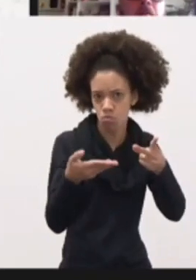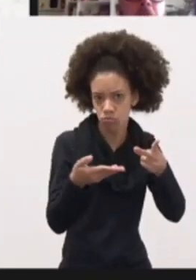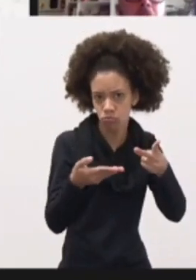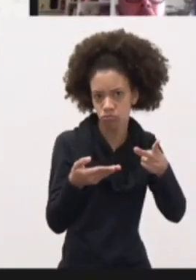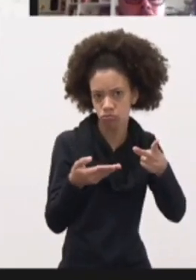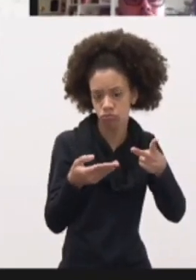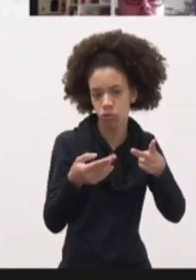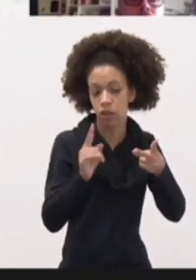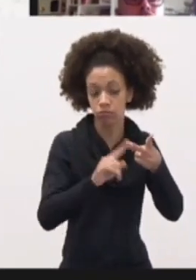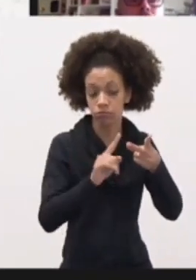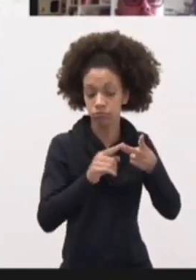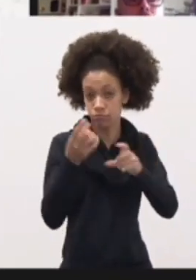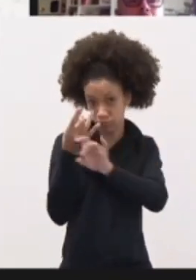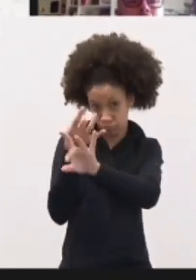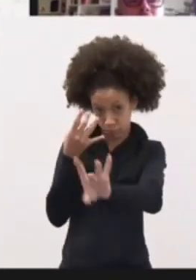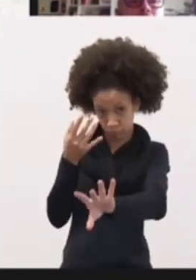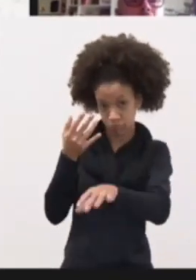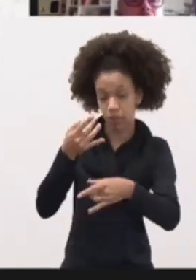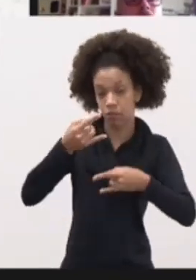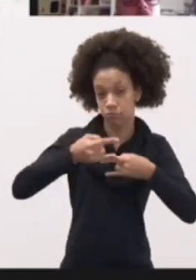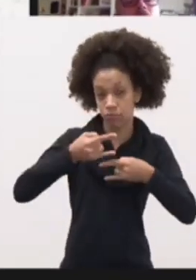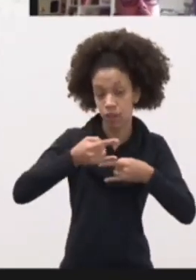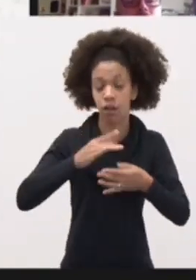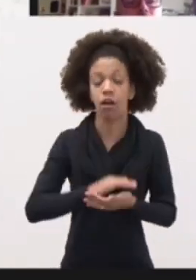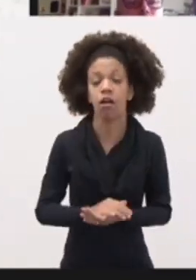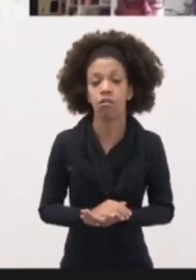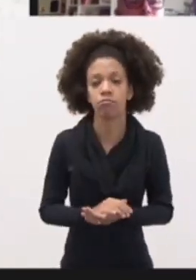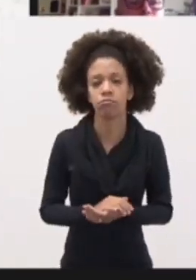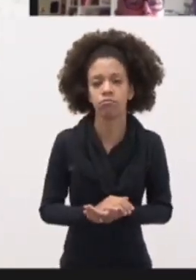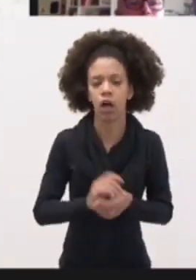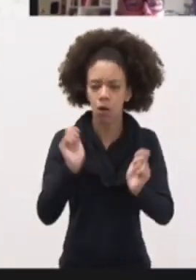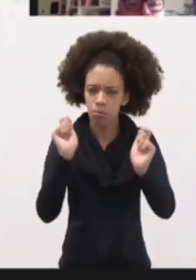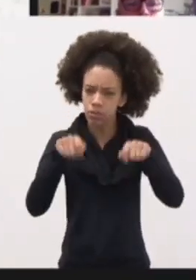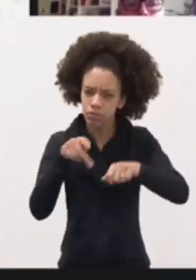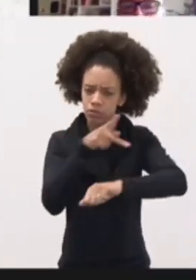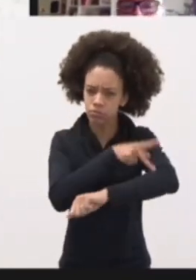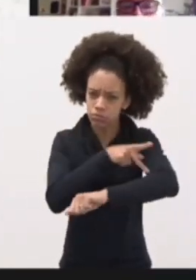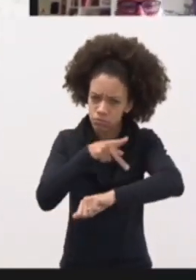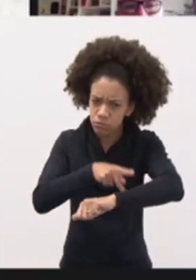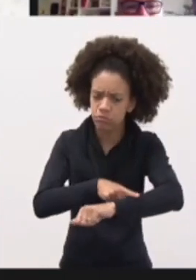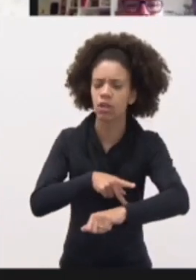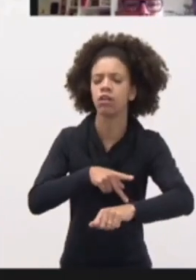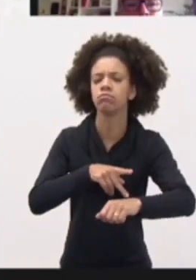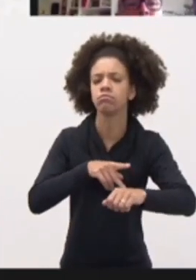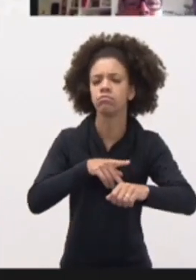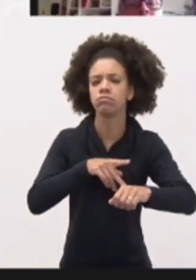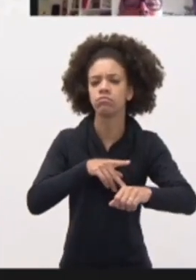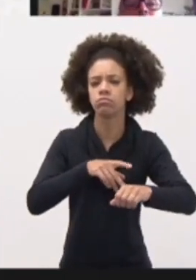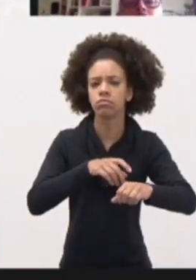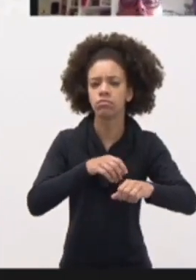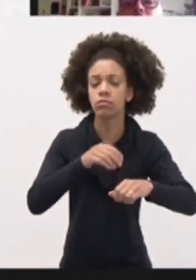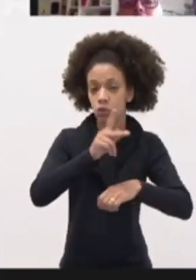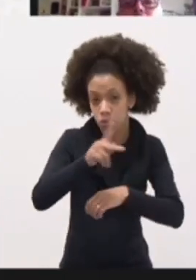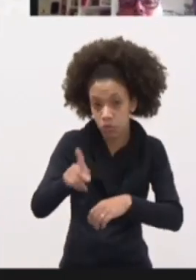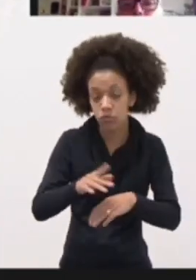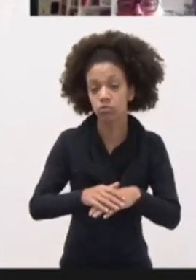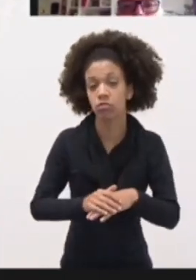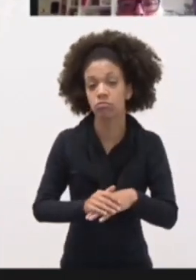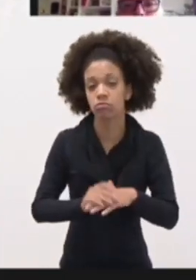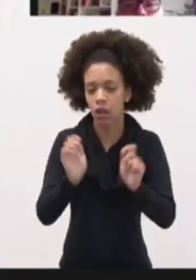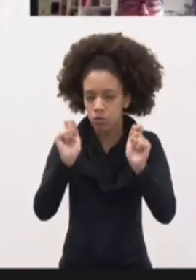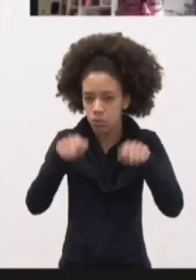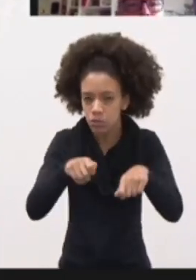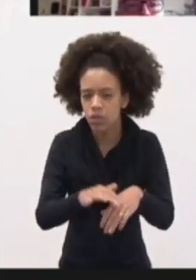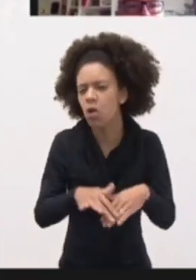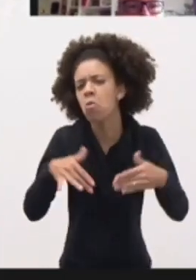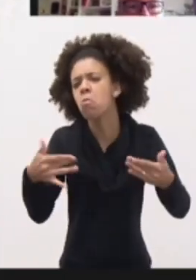e falaremos sobre competências digitais de professores para a área pedagógica. E quais são os nossos